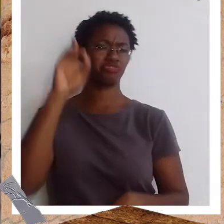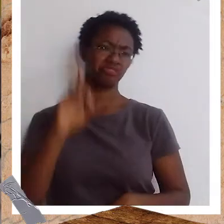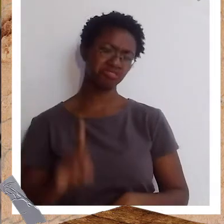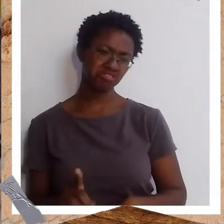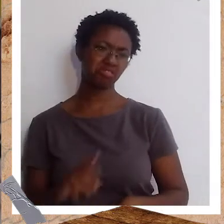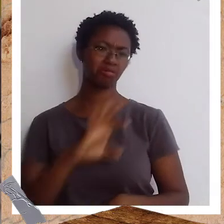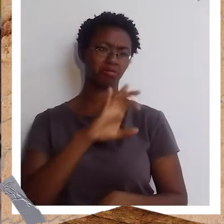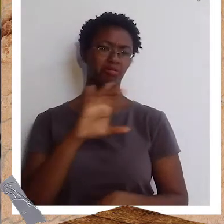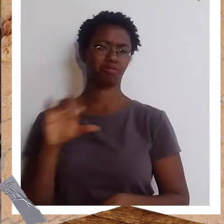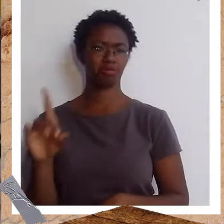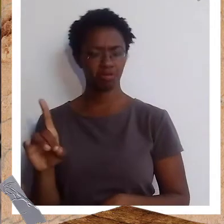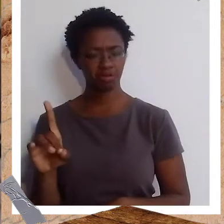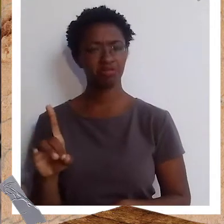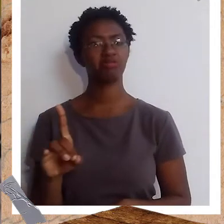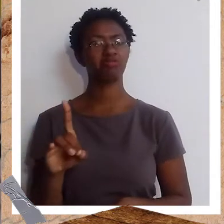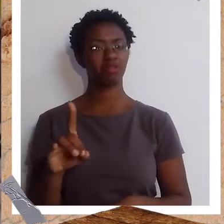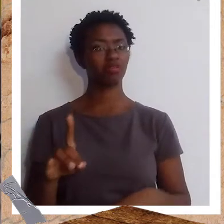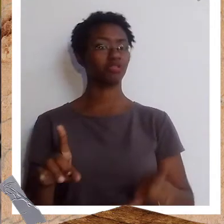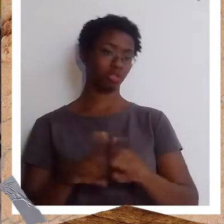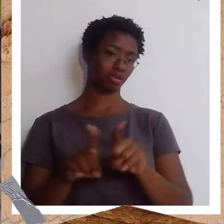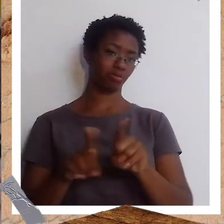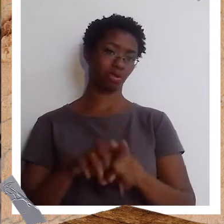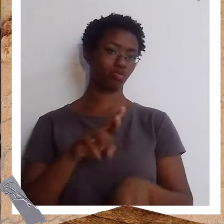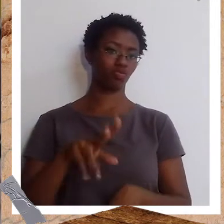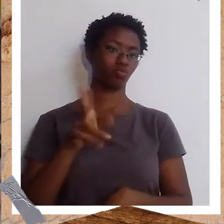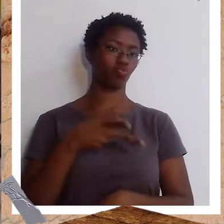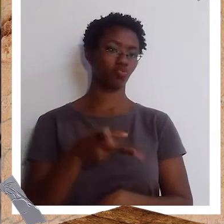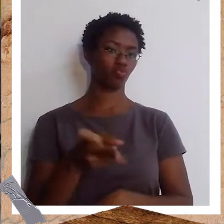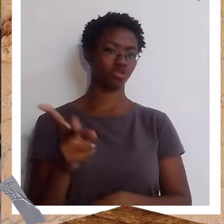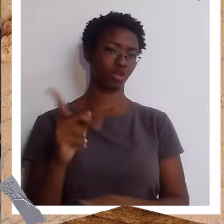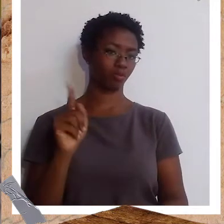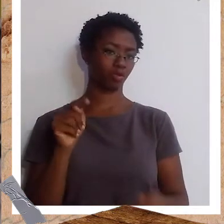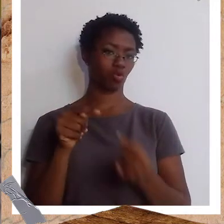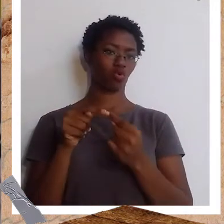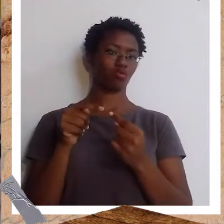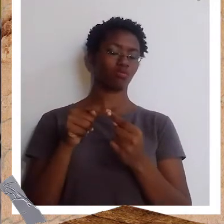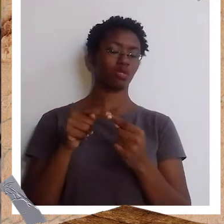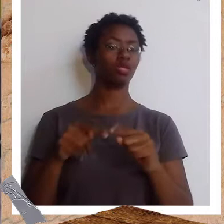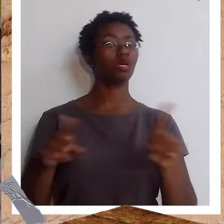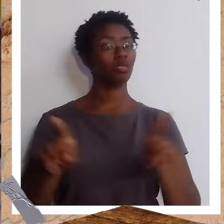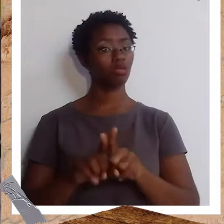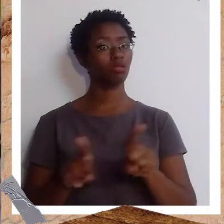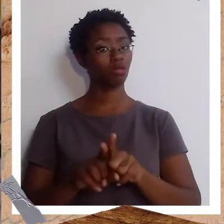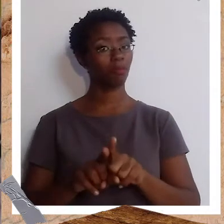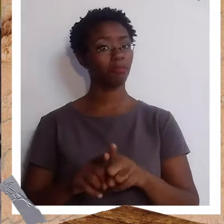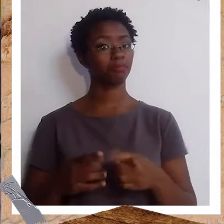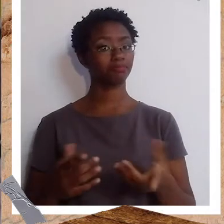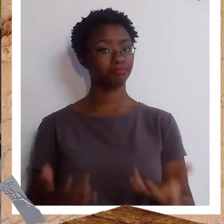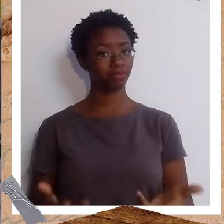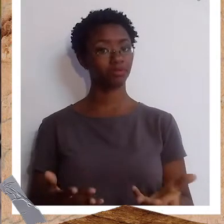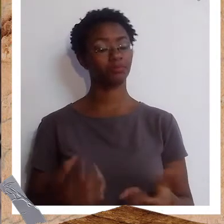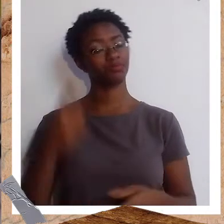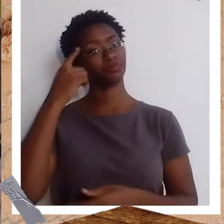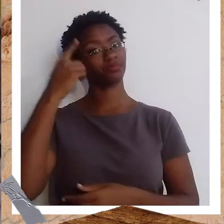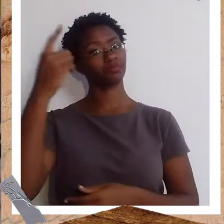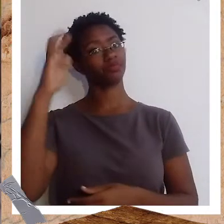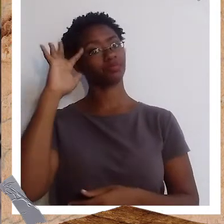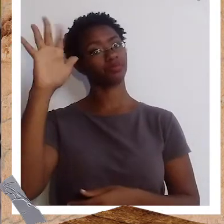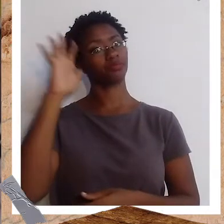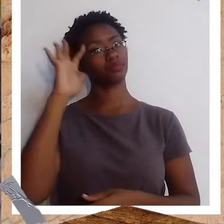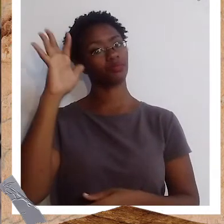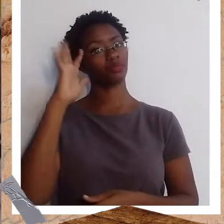às coordenações, nem sempre isso corresponde, e, por outro lado, pensar um